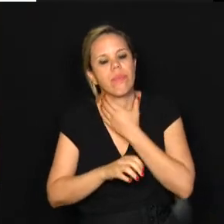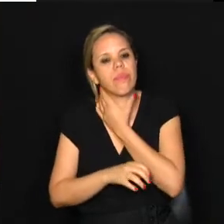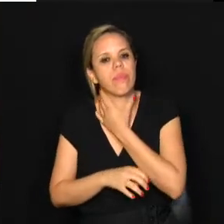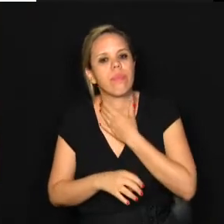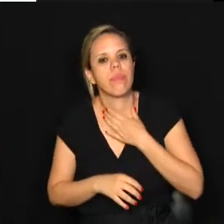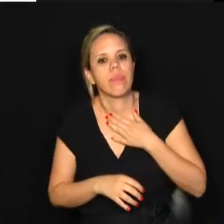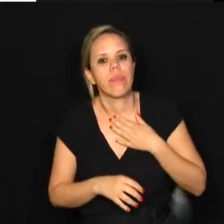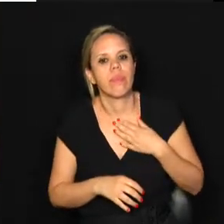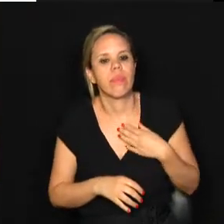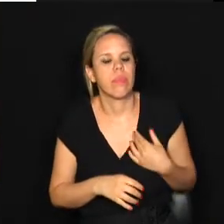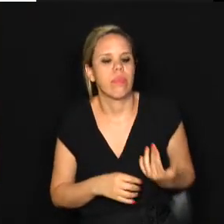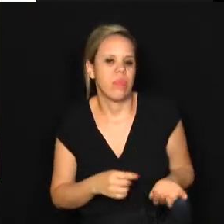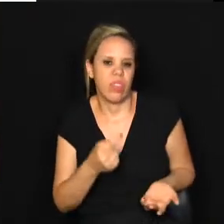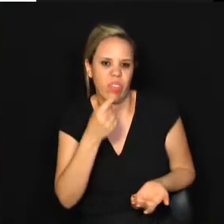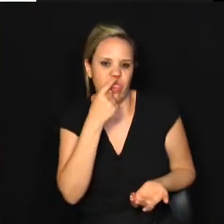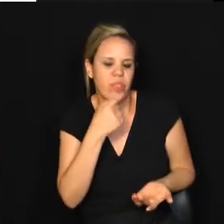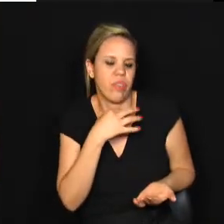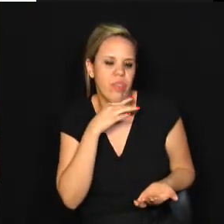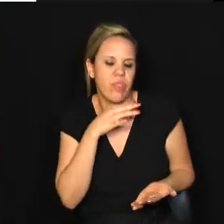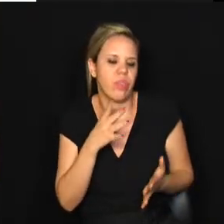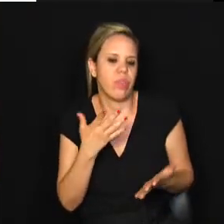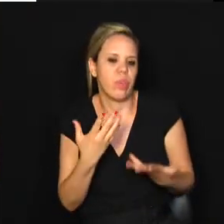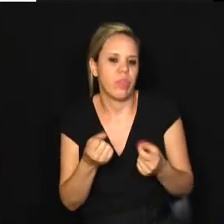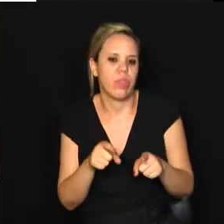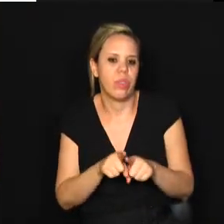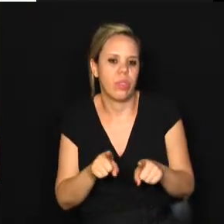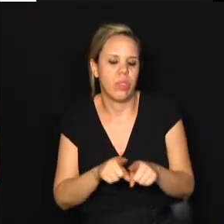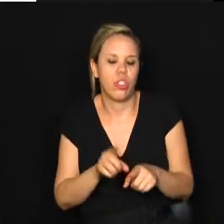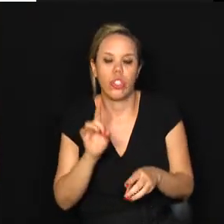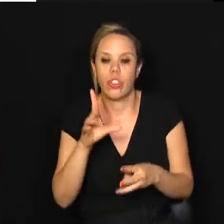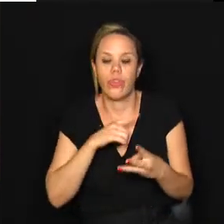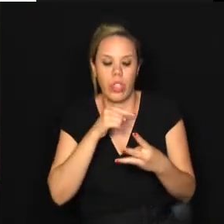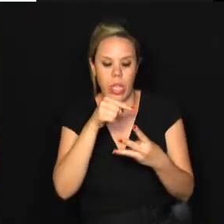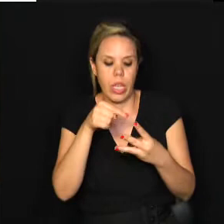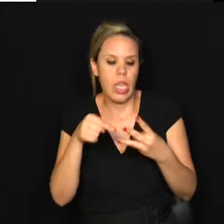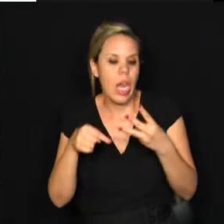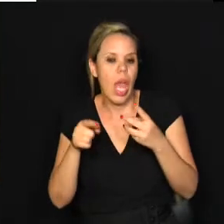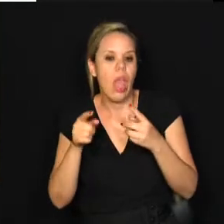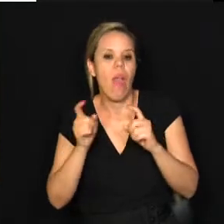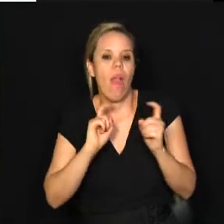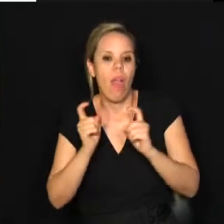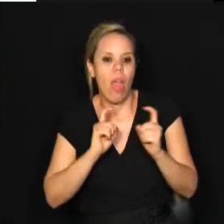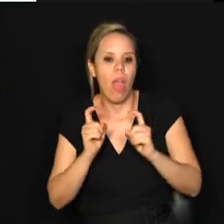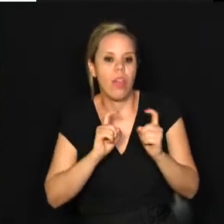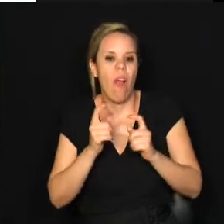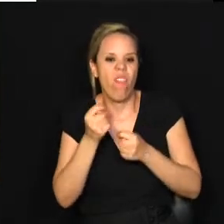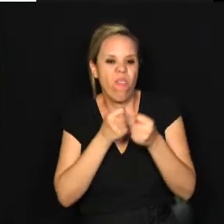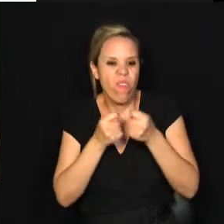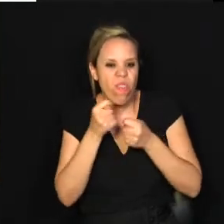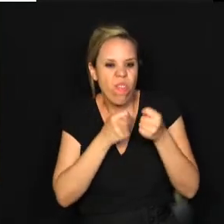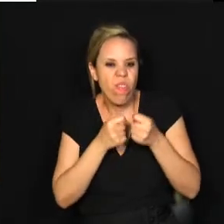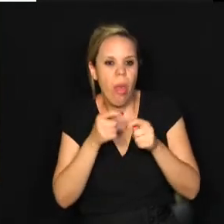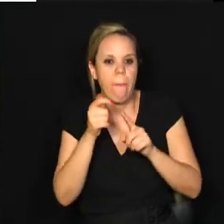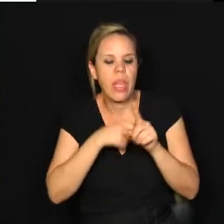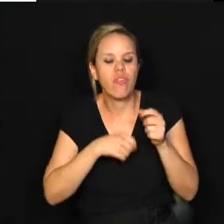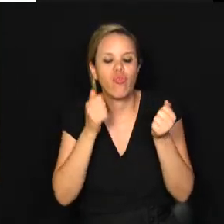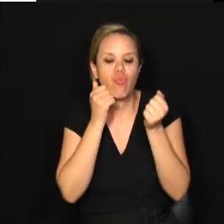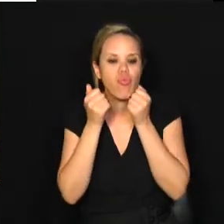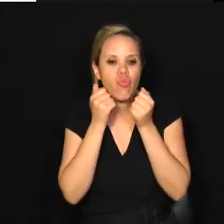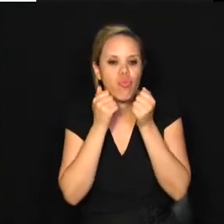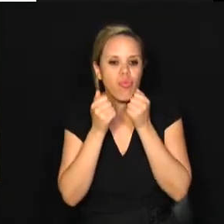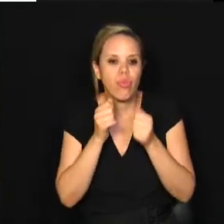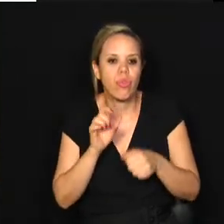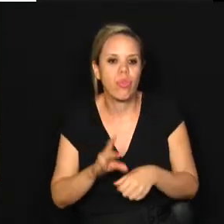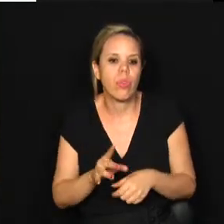é intransigente. Tivemos apenas 3 reuniões de negociação no mês de julho, onde nenhuma das 3 reuniões a empresa